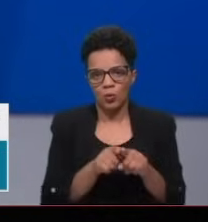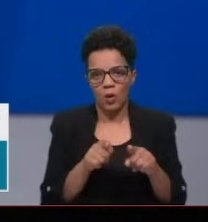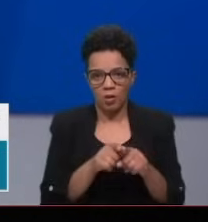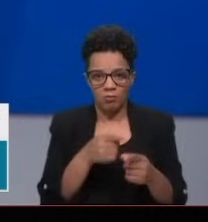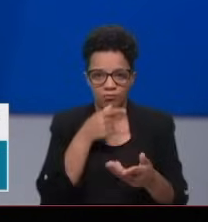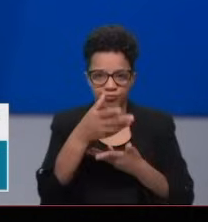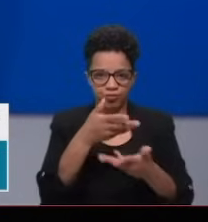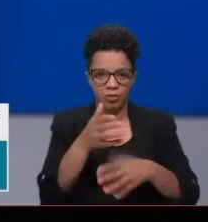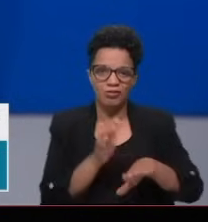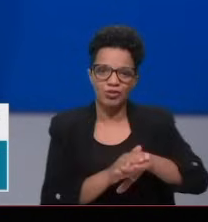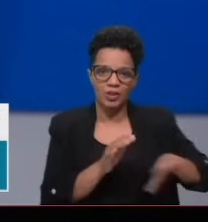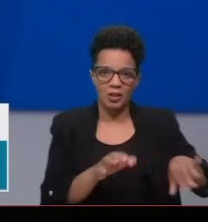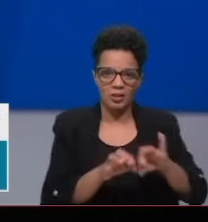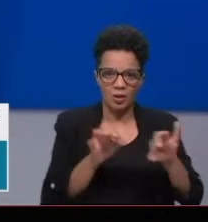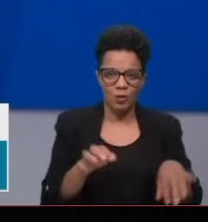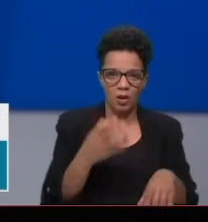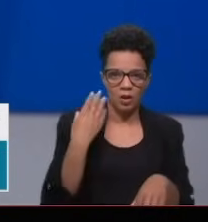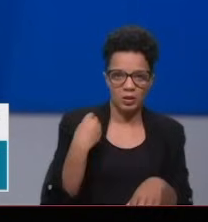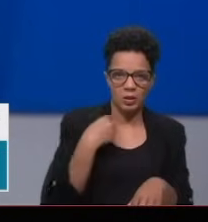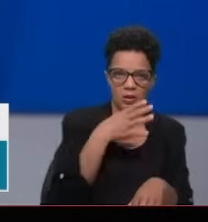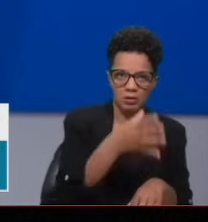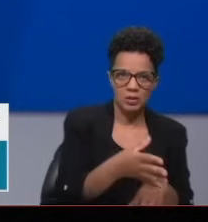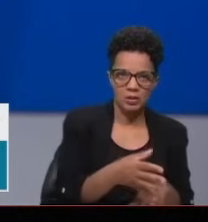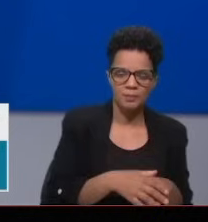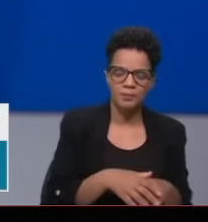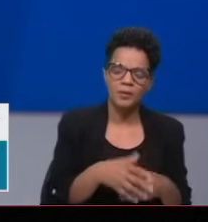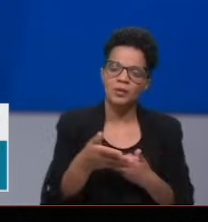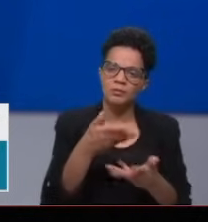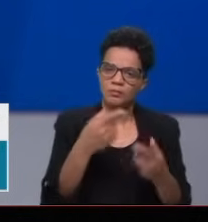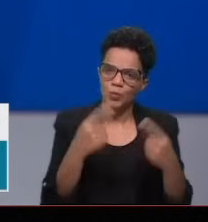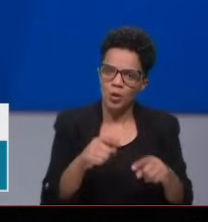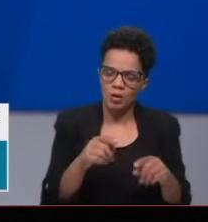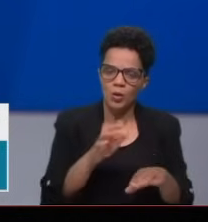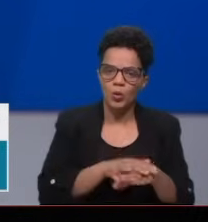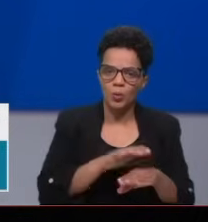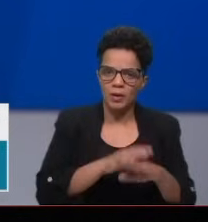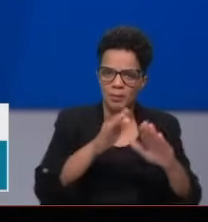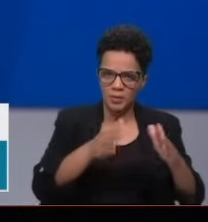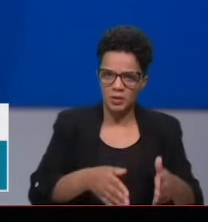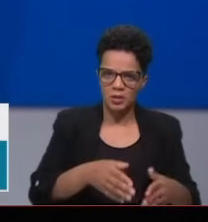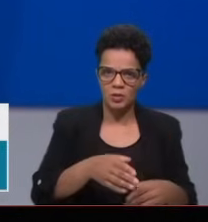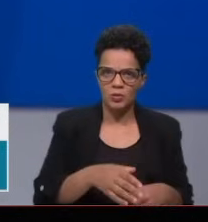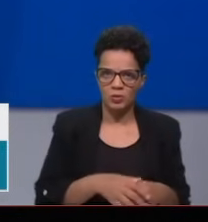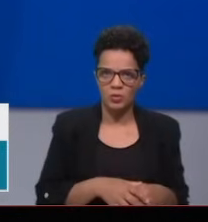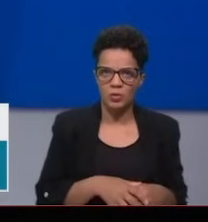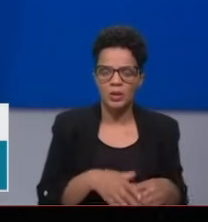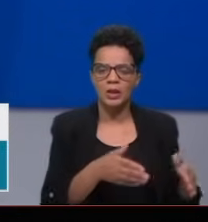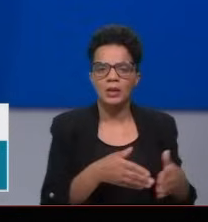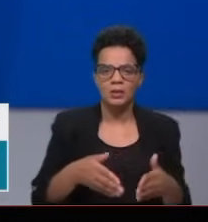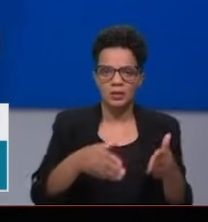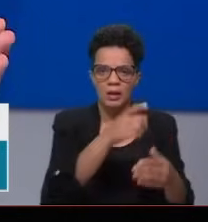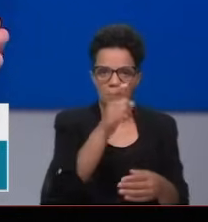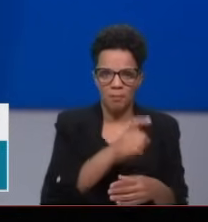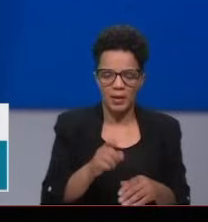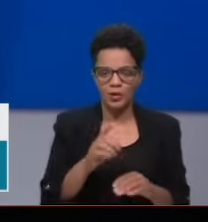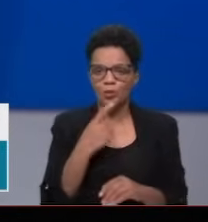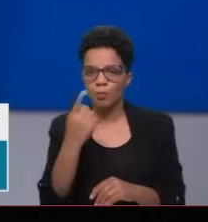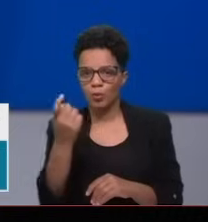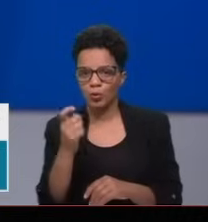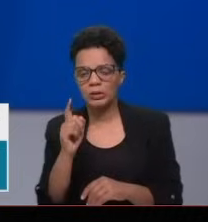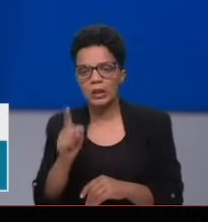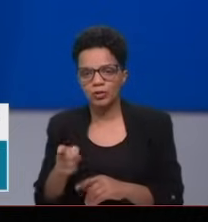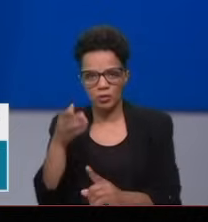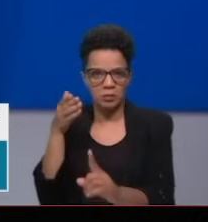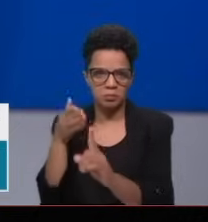ainda ouvíamos agora a própria Catarina Martins só em relação à ideia de que é falhar o caminho da paz mas a minha pergunta paraci é